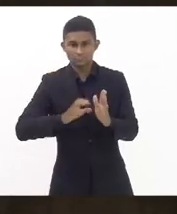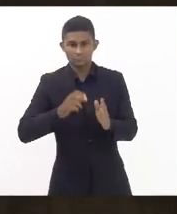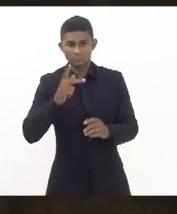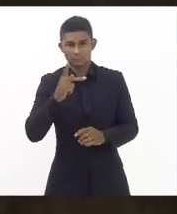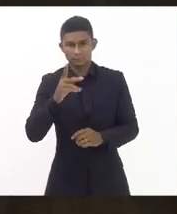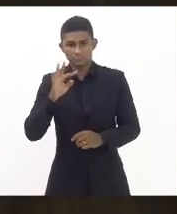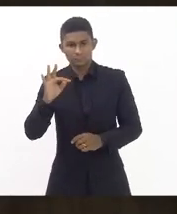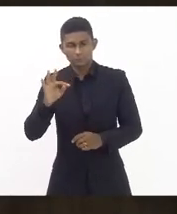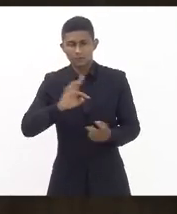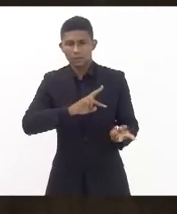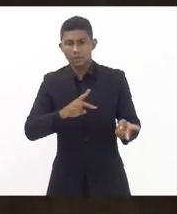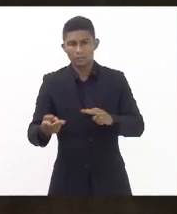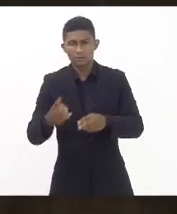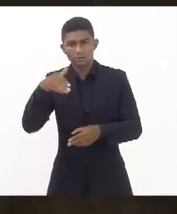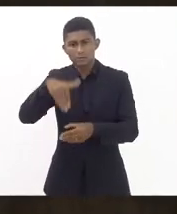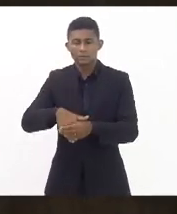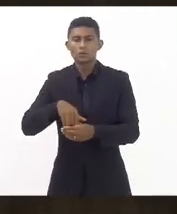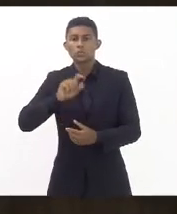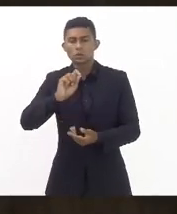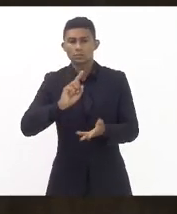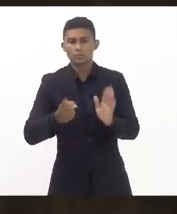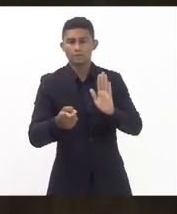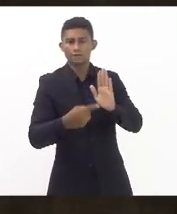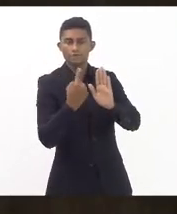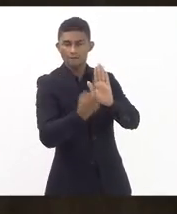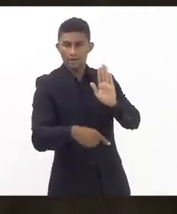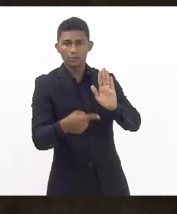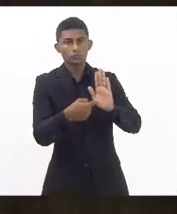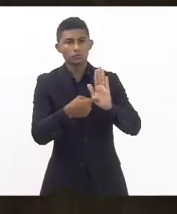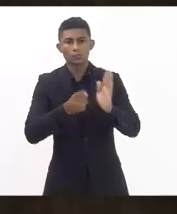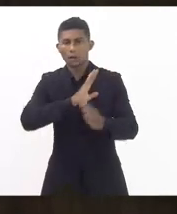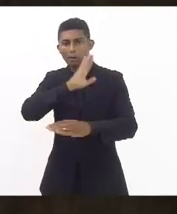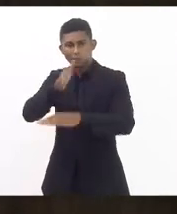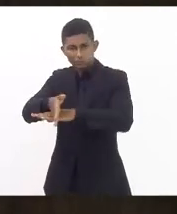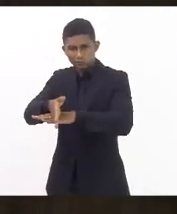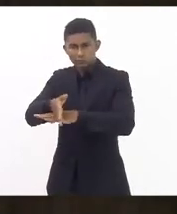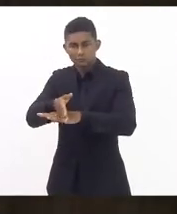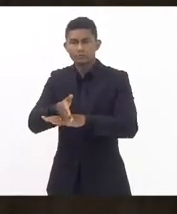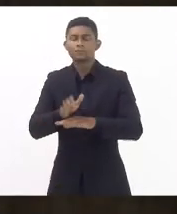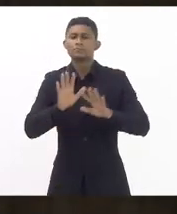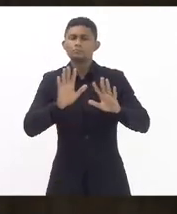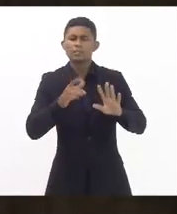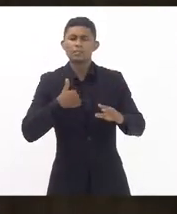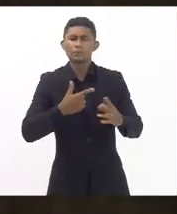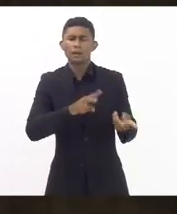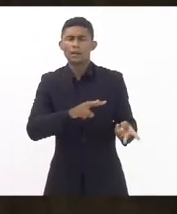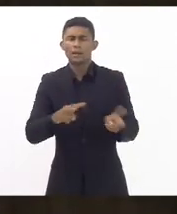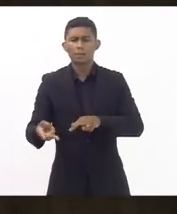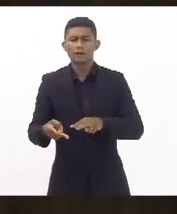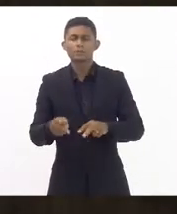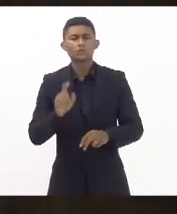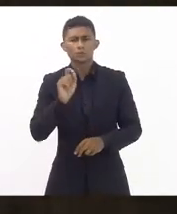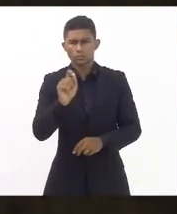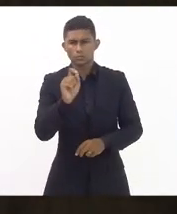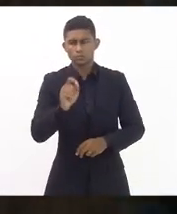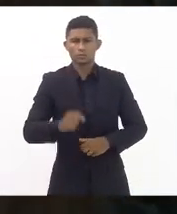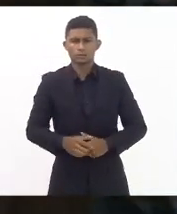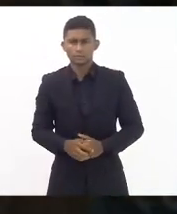pela derrubada do veto. E quero encaminhar, por razões muito objetivas,